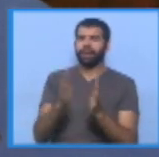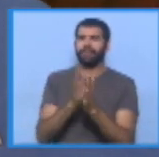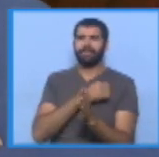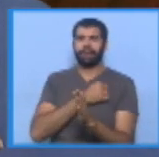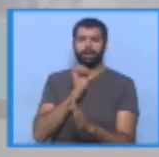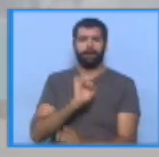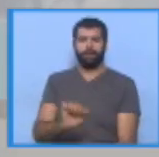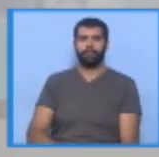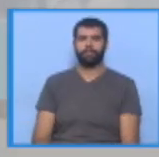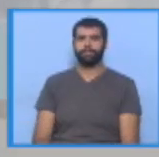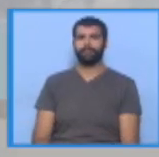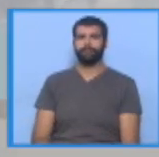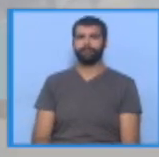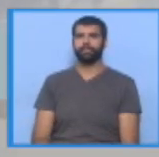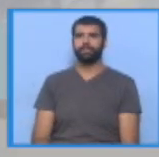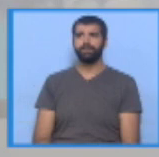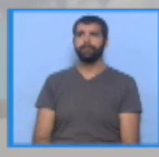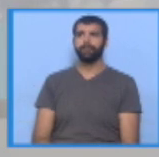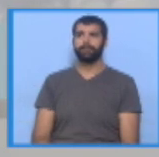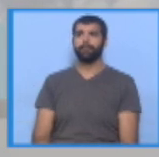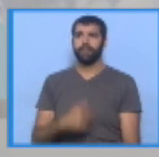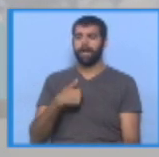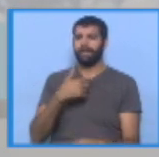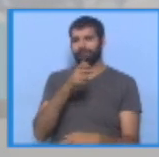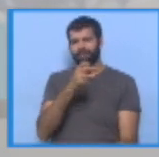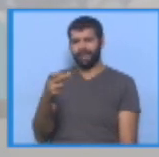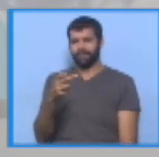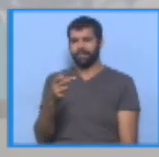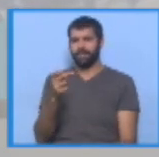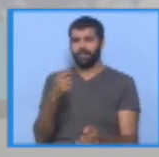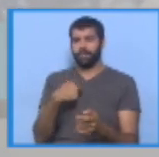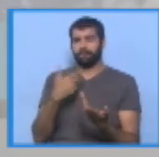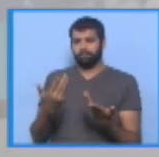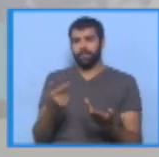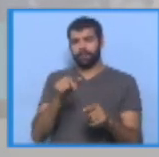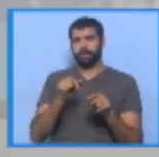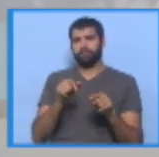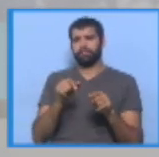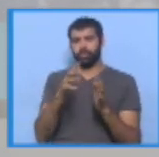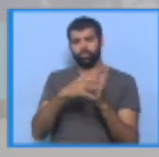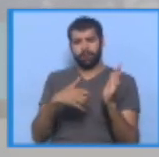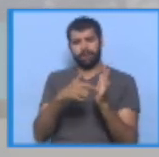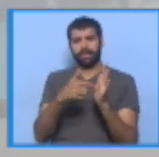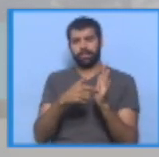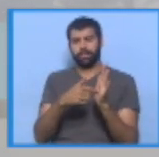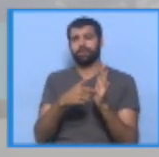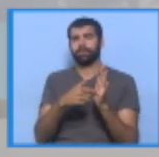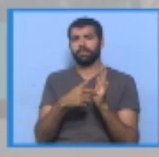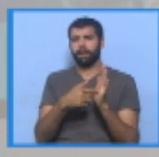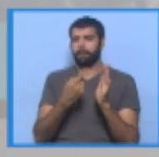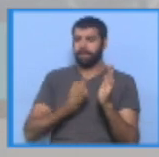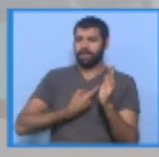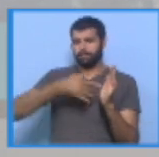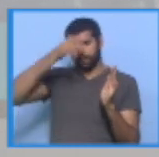Jesus. E há uma afirmação logo da entrada aqui no Evangelho que nos deve marcar